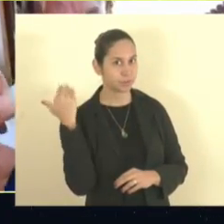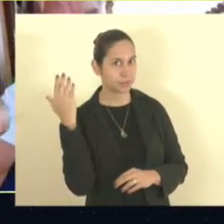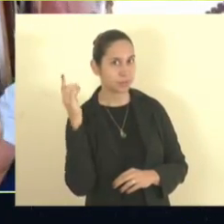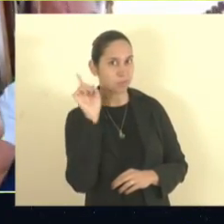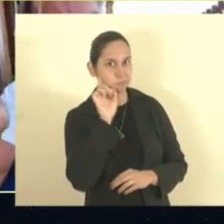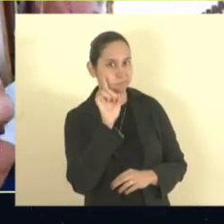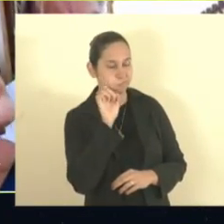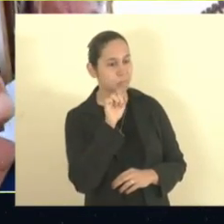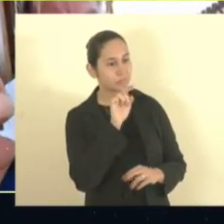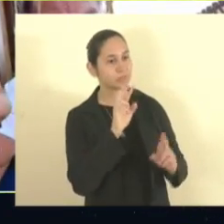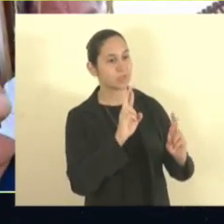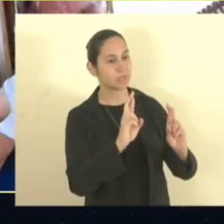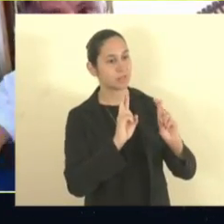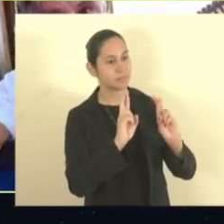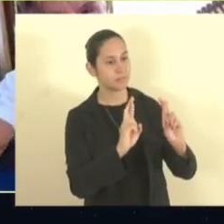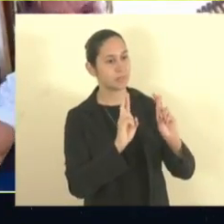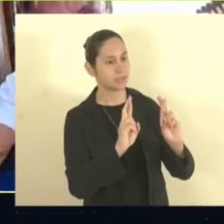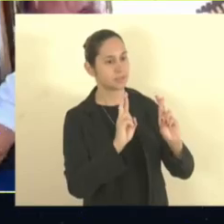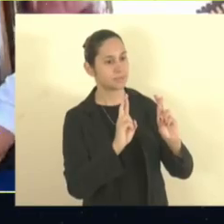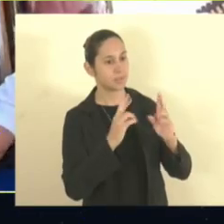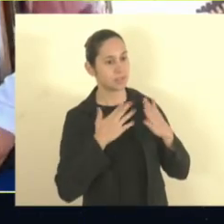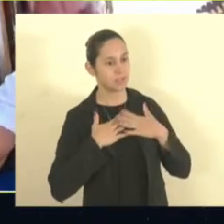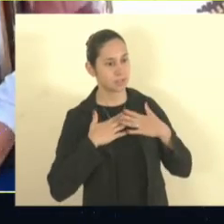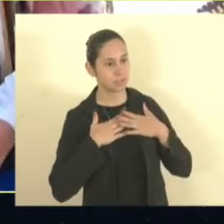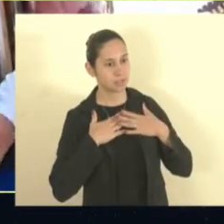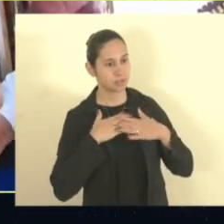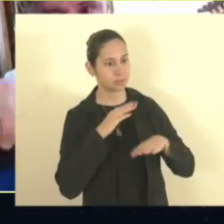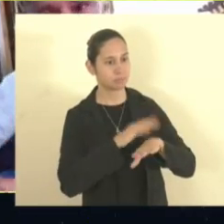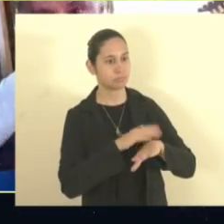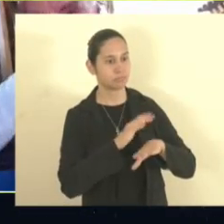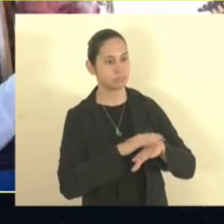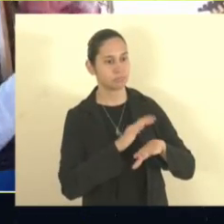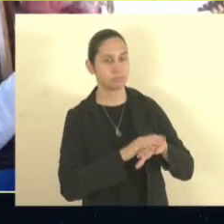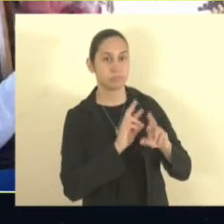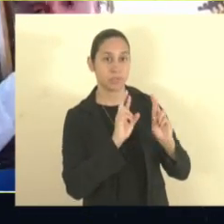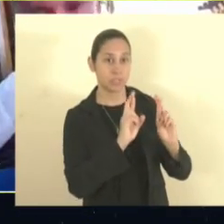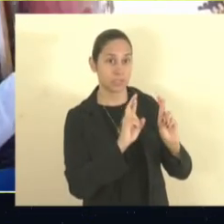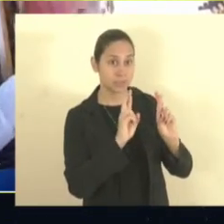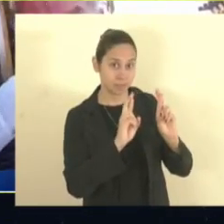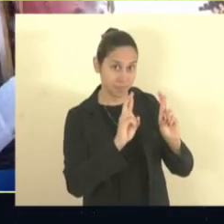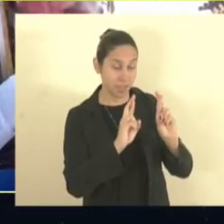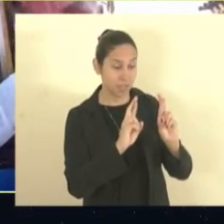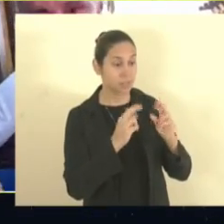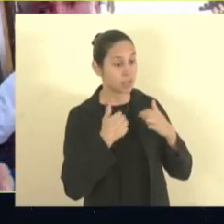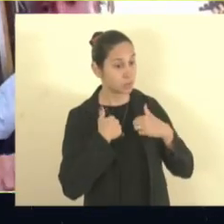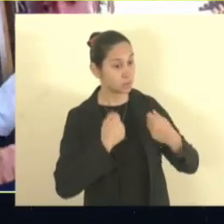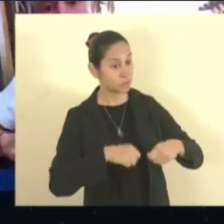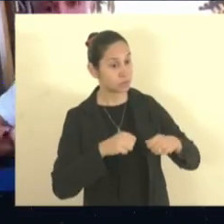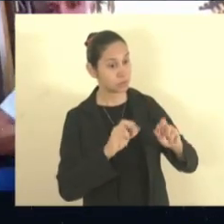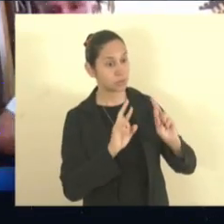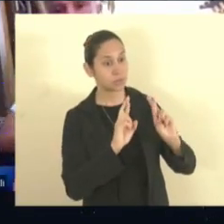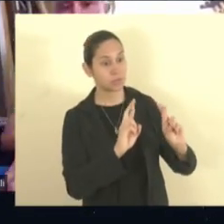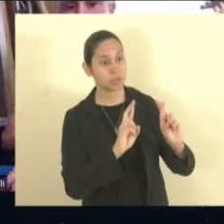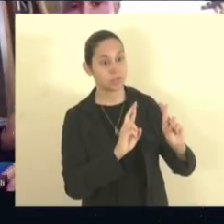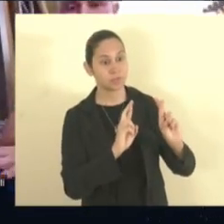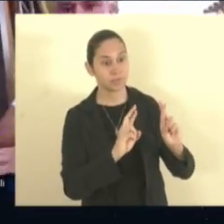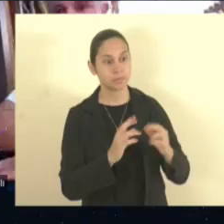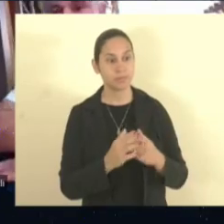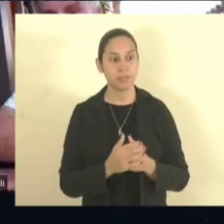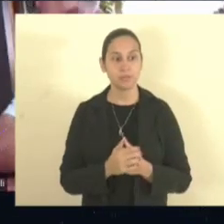Me respeita, Mazinho! Me respeita! Eu não sou vaca de presépio, não! Me respeita! Deputado Alcântara, com a